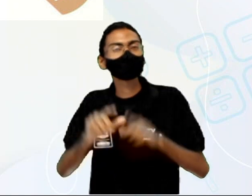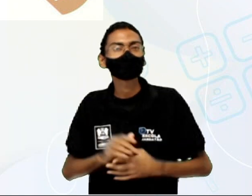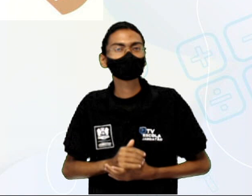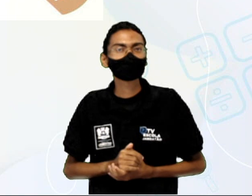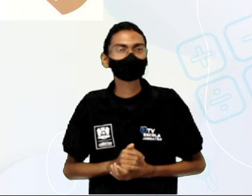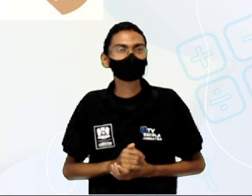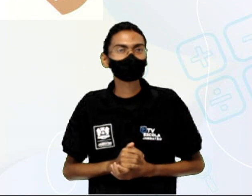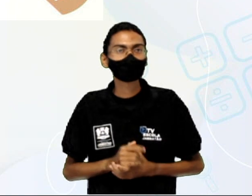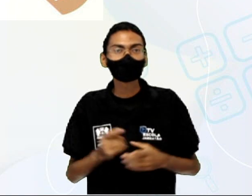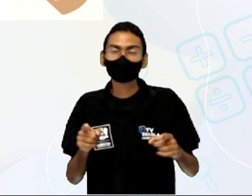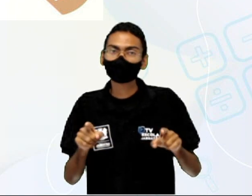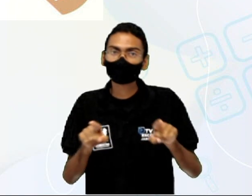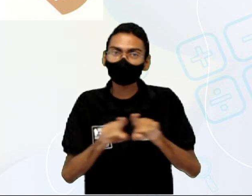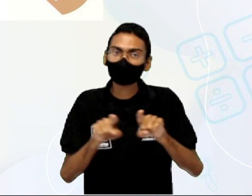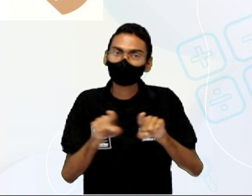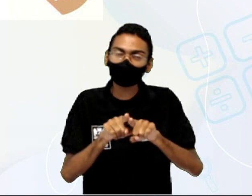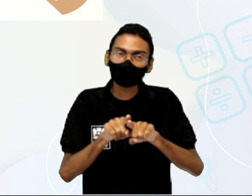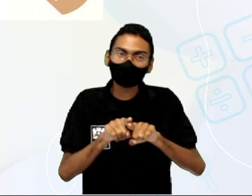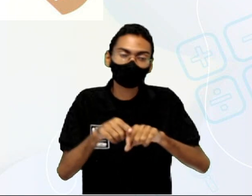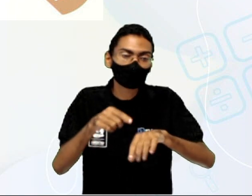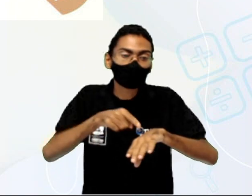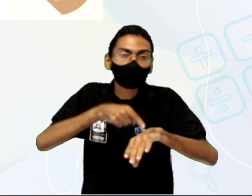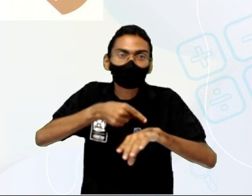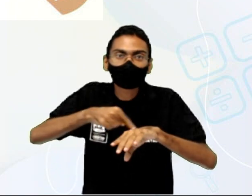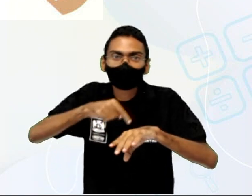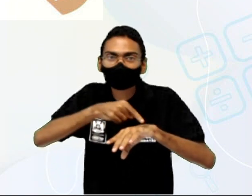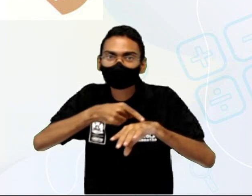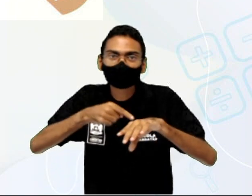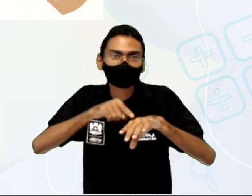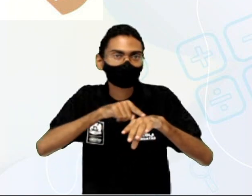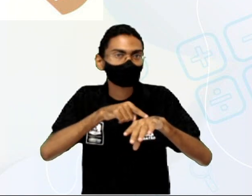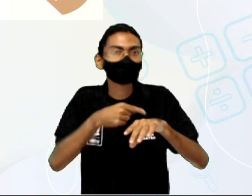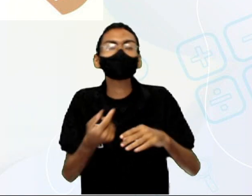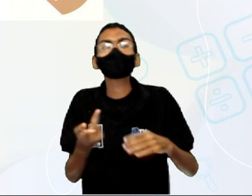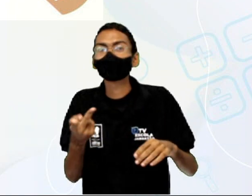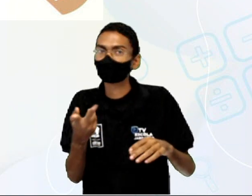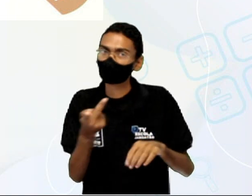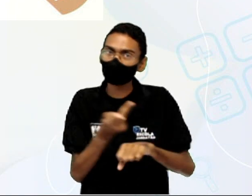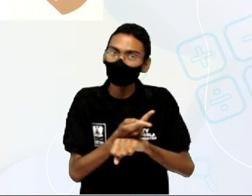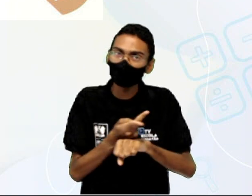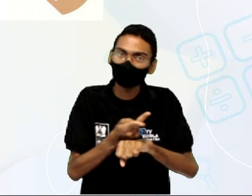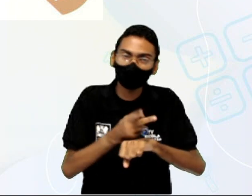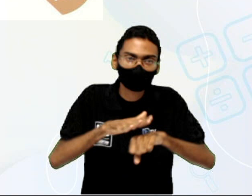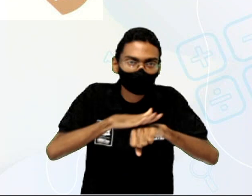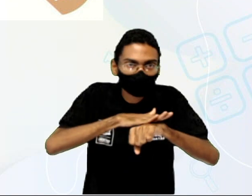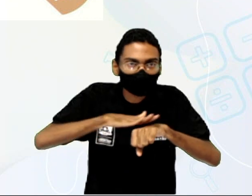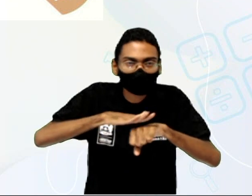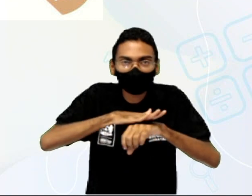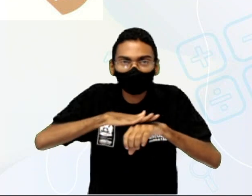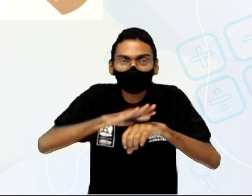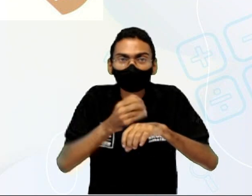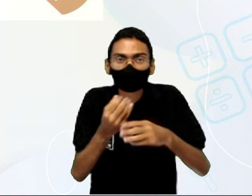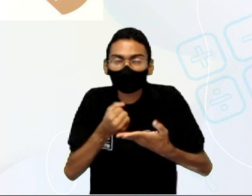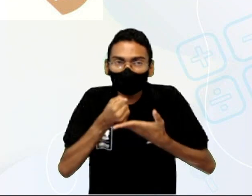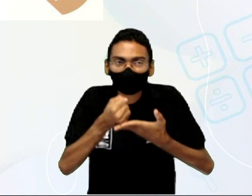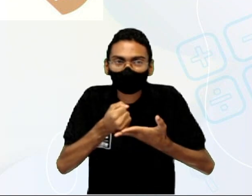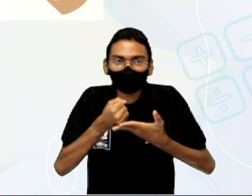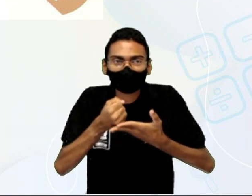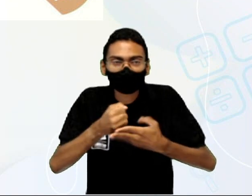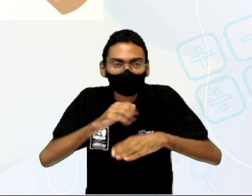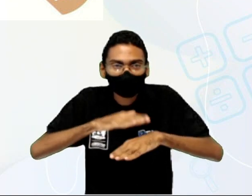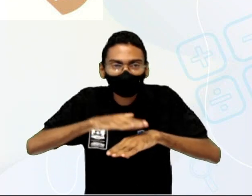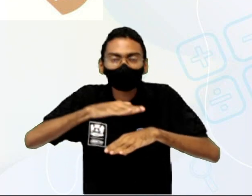de curativos adesivos têm uma nanocamada de prata, que ajuda a aumentar a